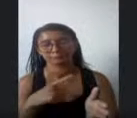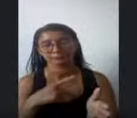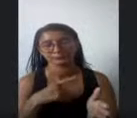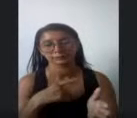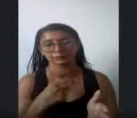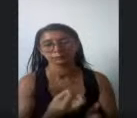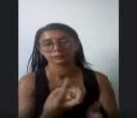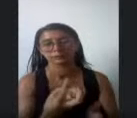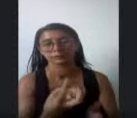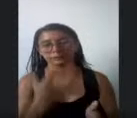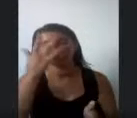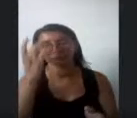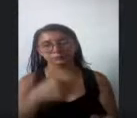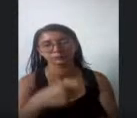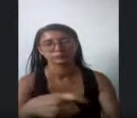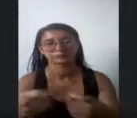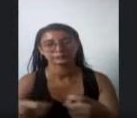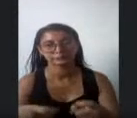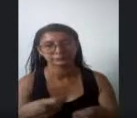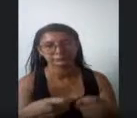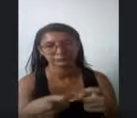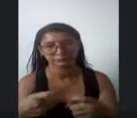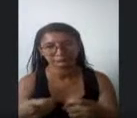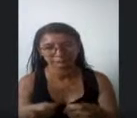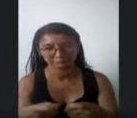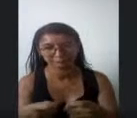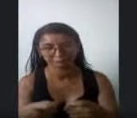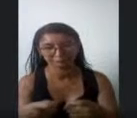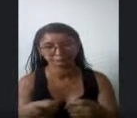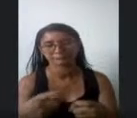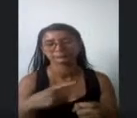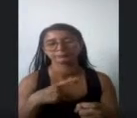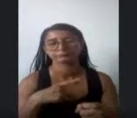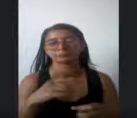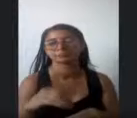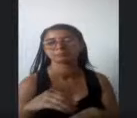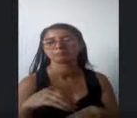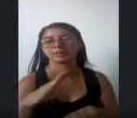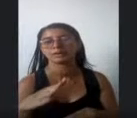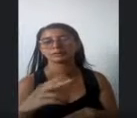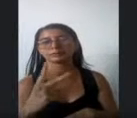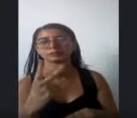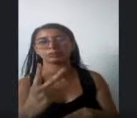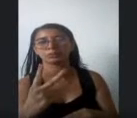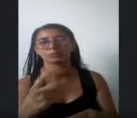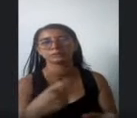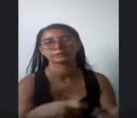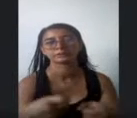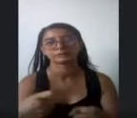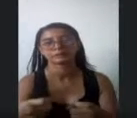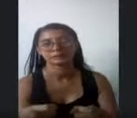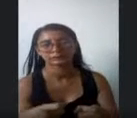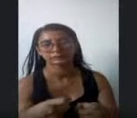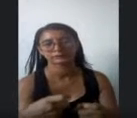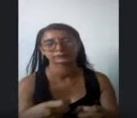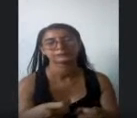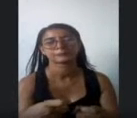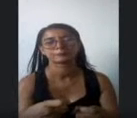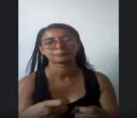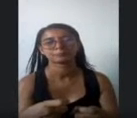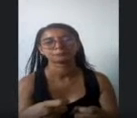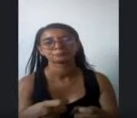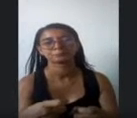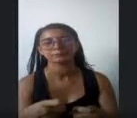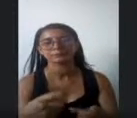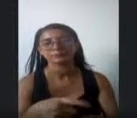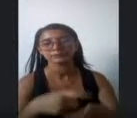sexuais. Quem tinha mais de 2 parceiros sexuais nos últimos 12 meses, aumentou em 3 vezes